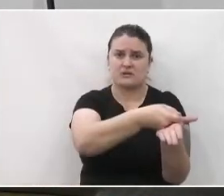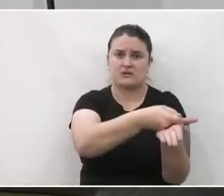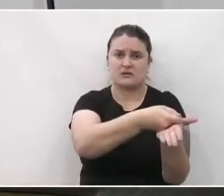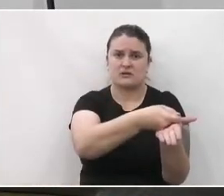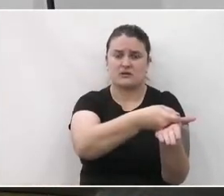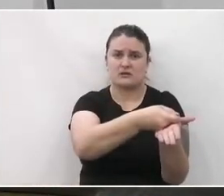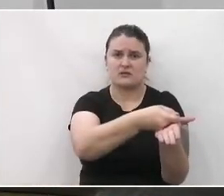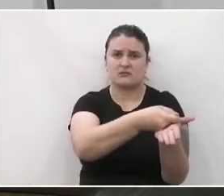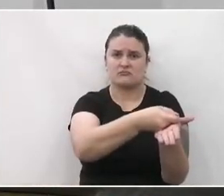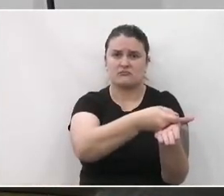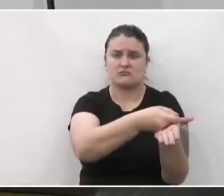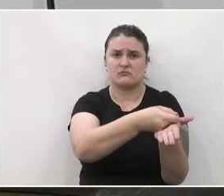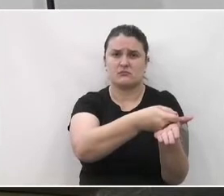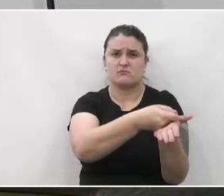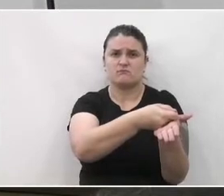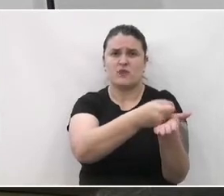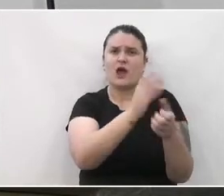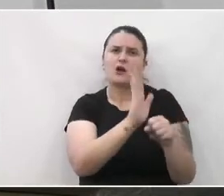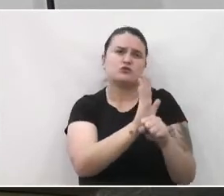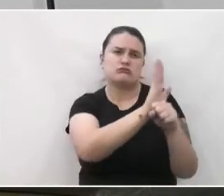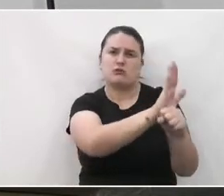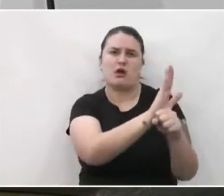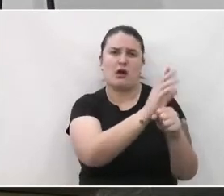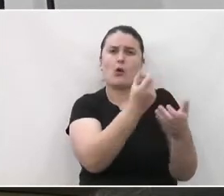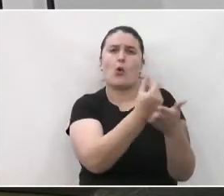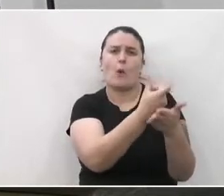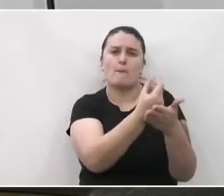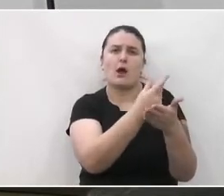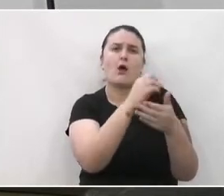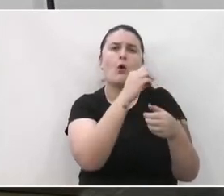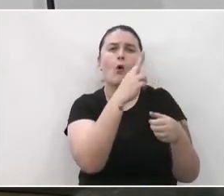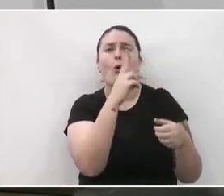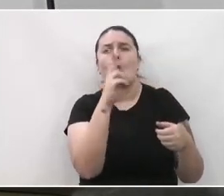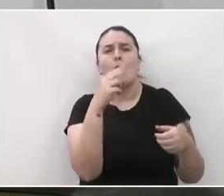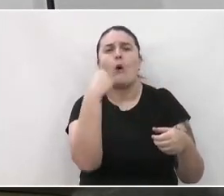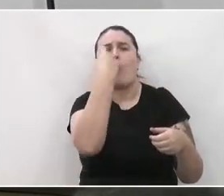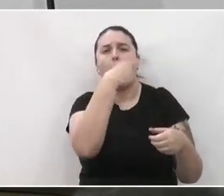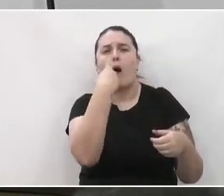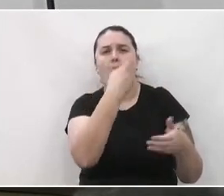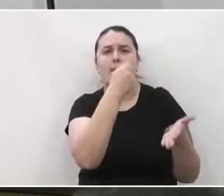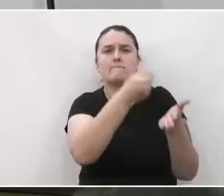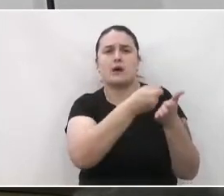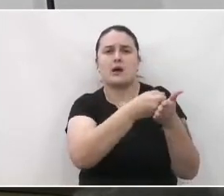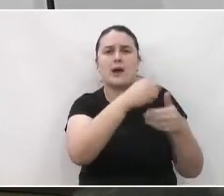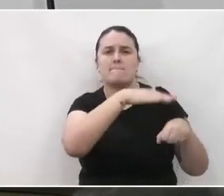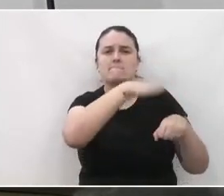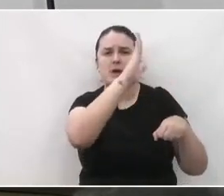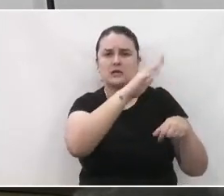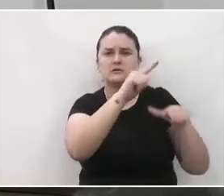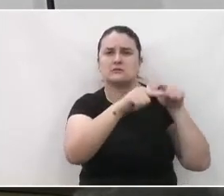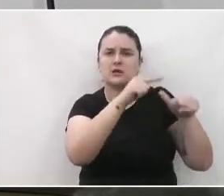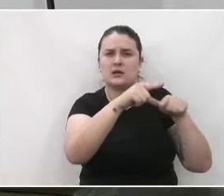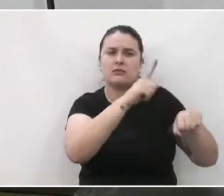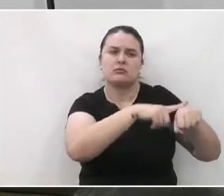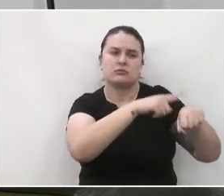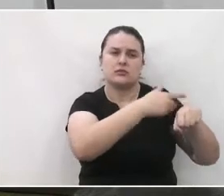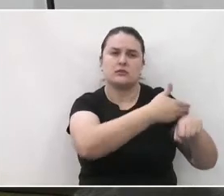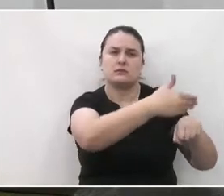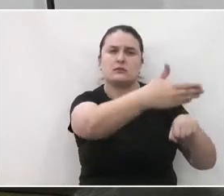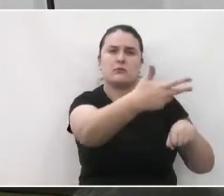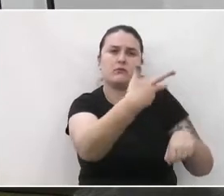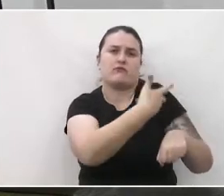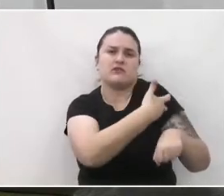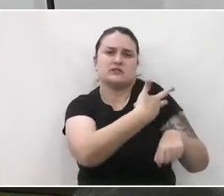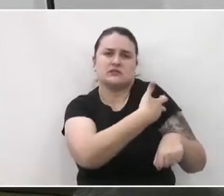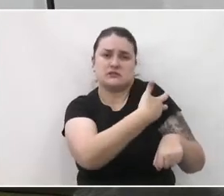um valor melhor, uma hora extra para esses funcionários da prefeitura, para nós estendermos os períodos de